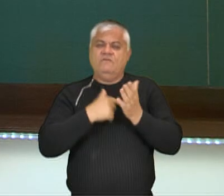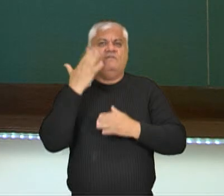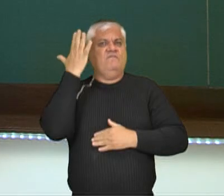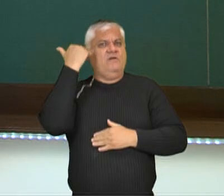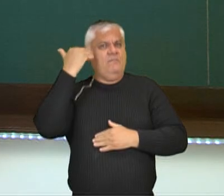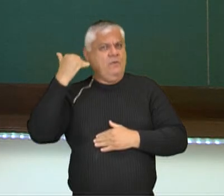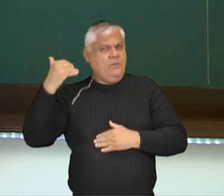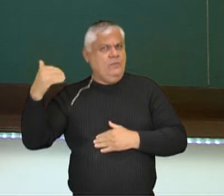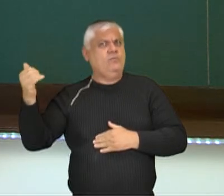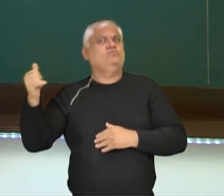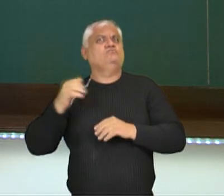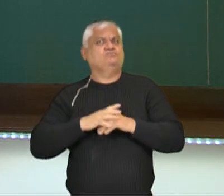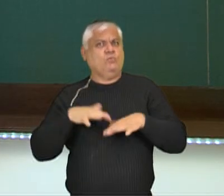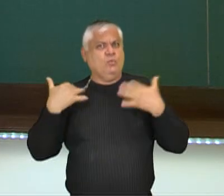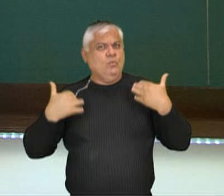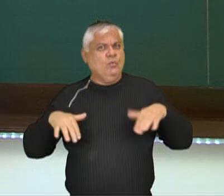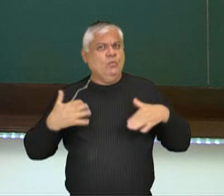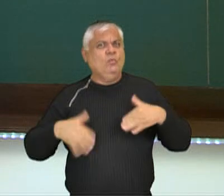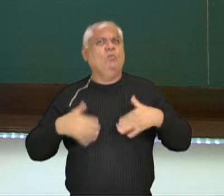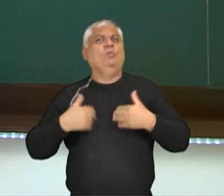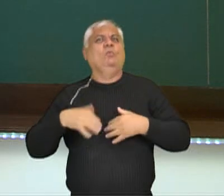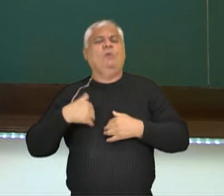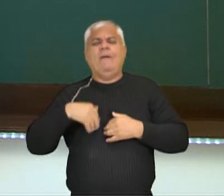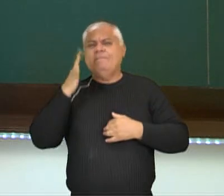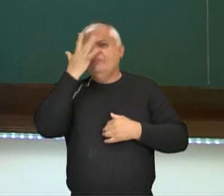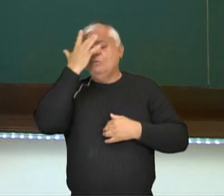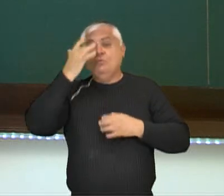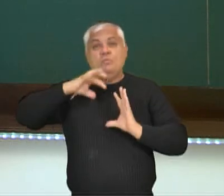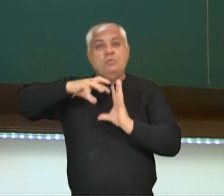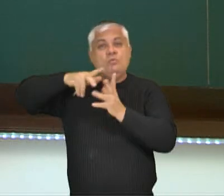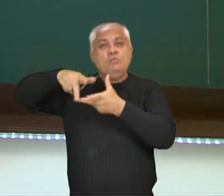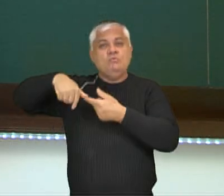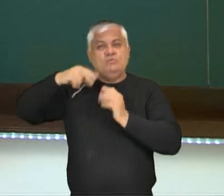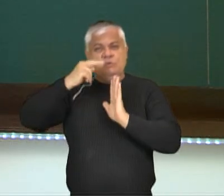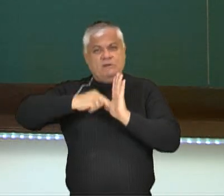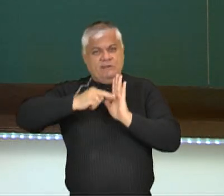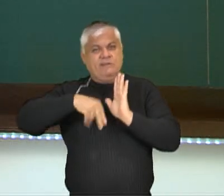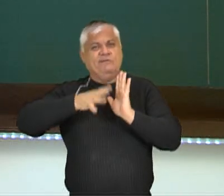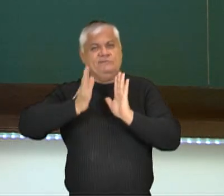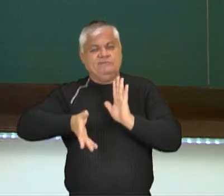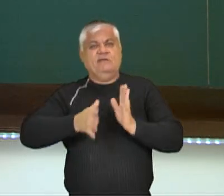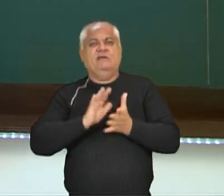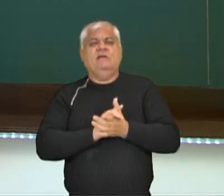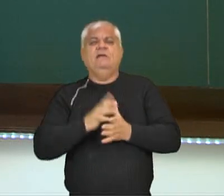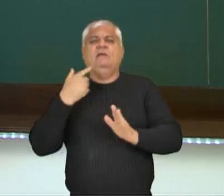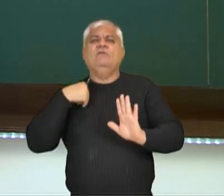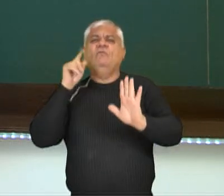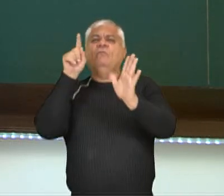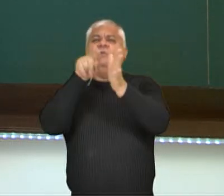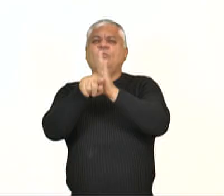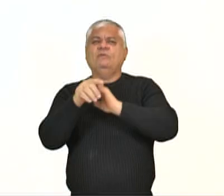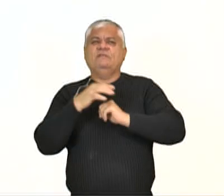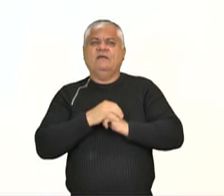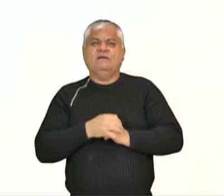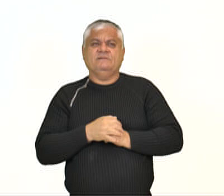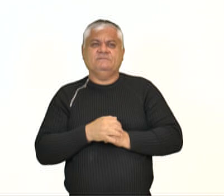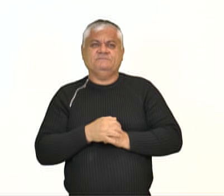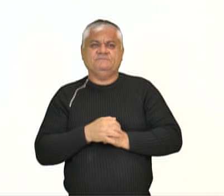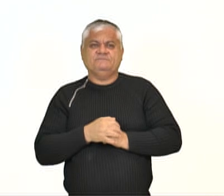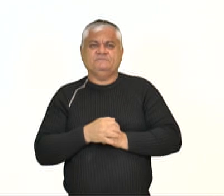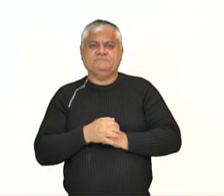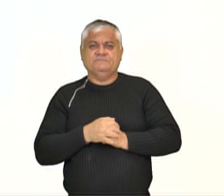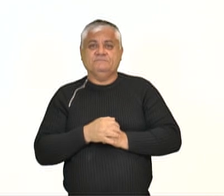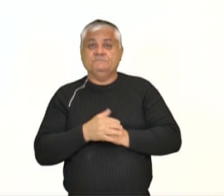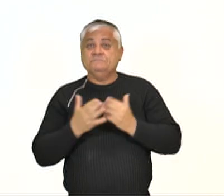conhecido, muito indicado, muito lido também. E eu quero perguntar para vocês, have you read